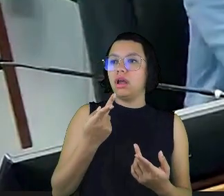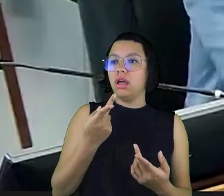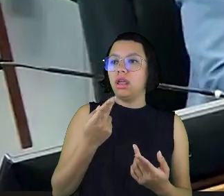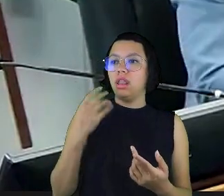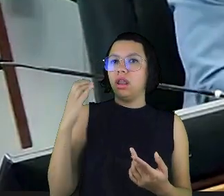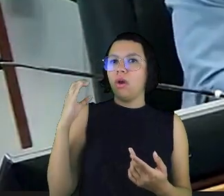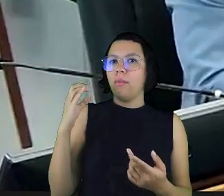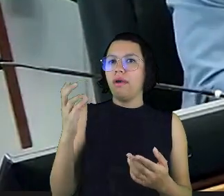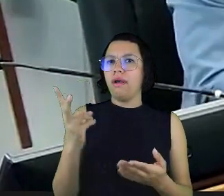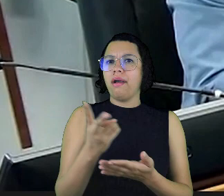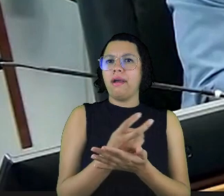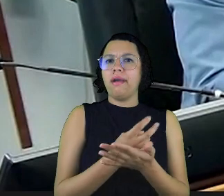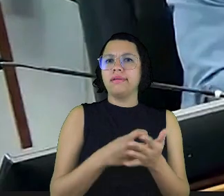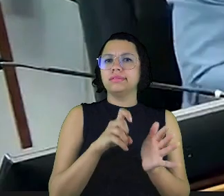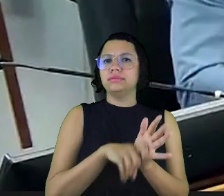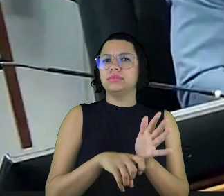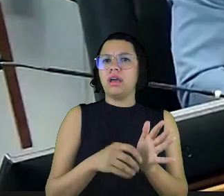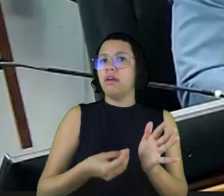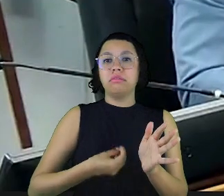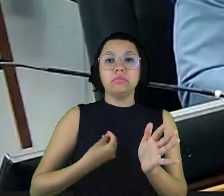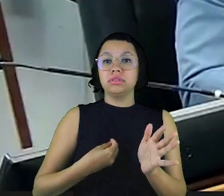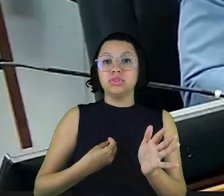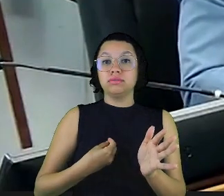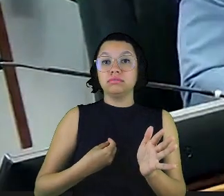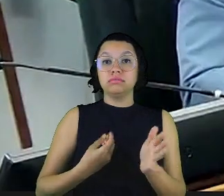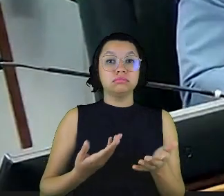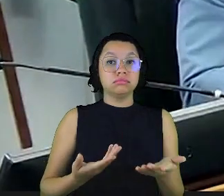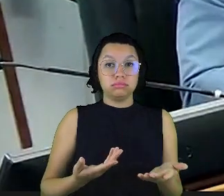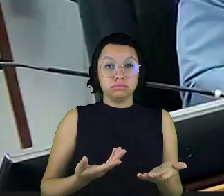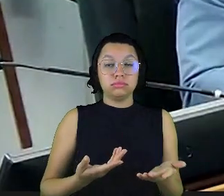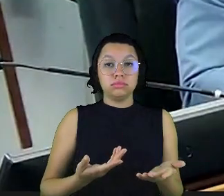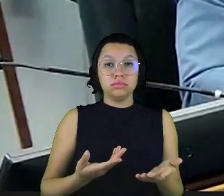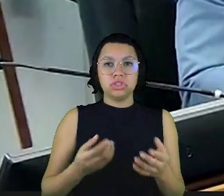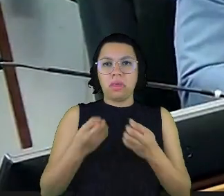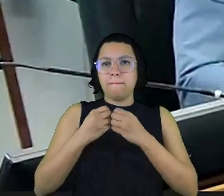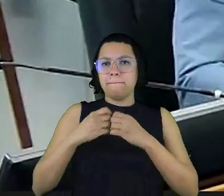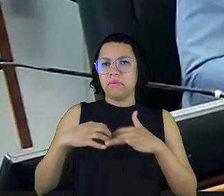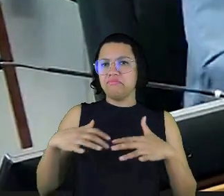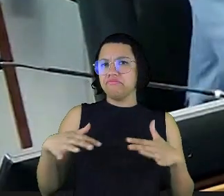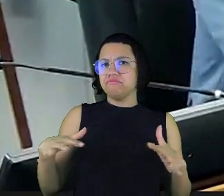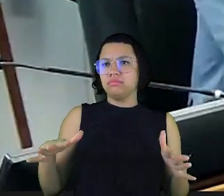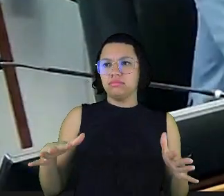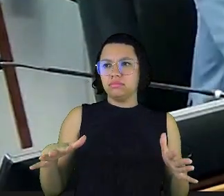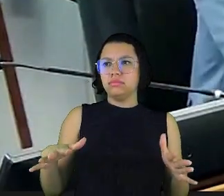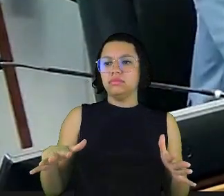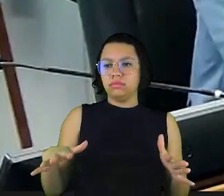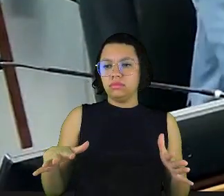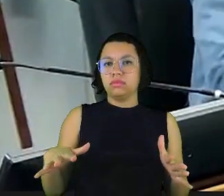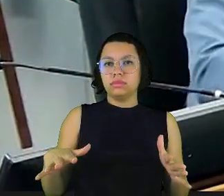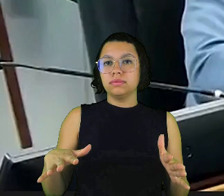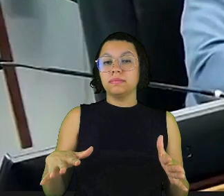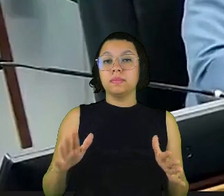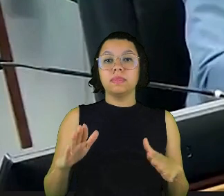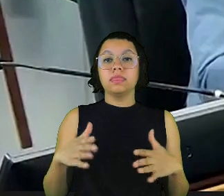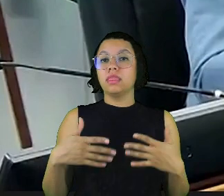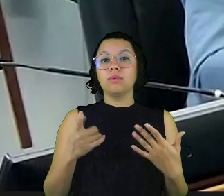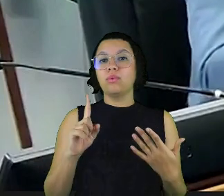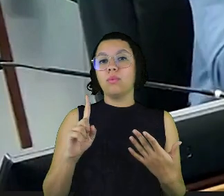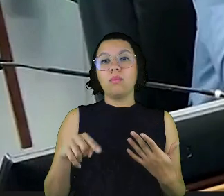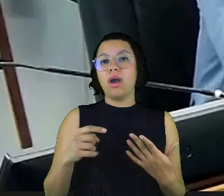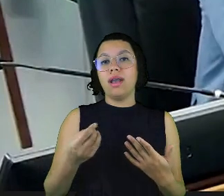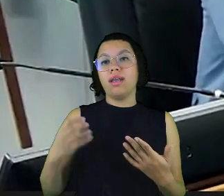tributário não existe. O crédito tributário está desconstituído. E não é que o crédito tributário está